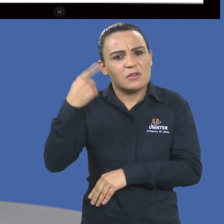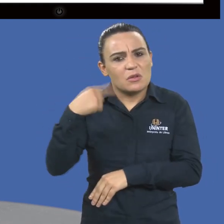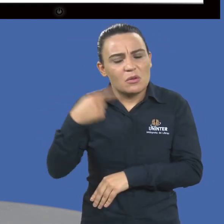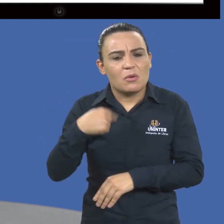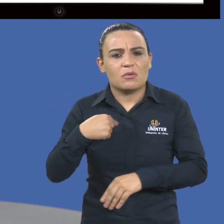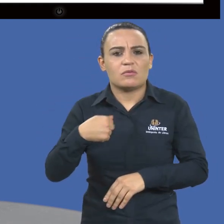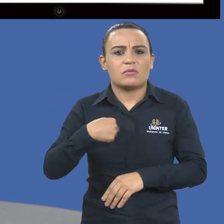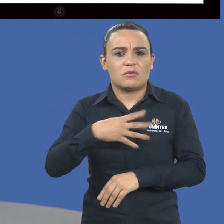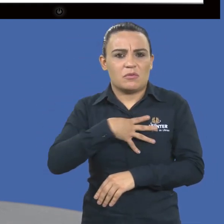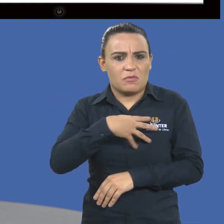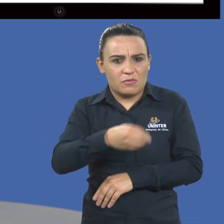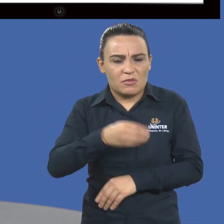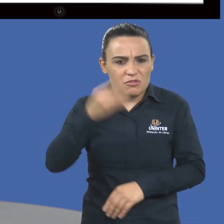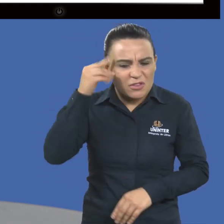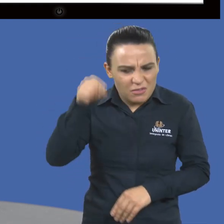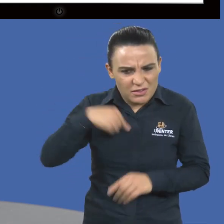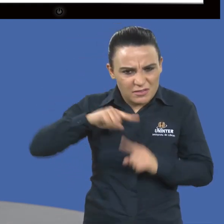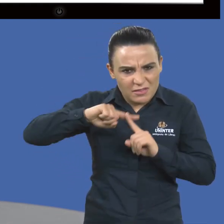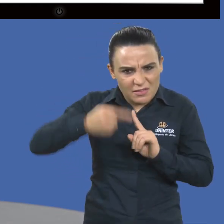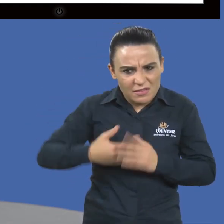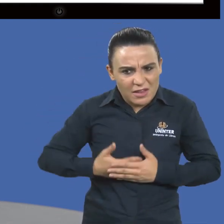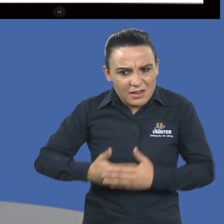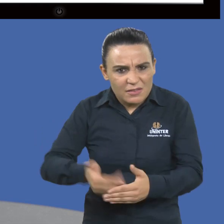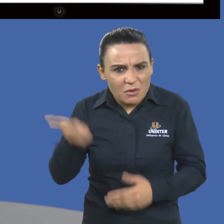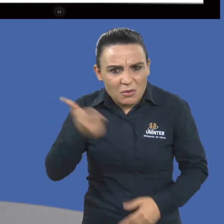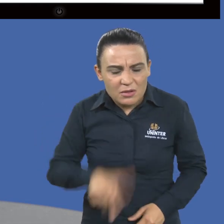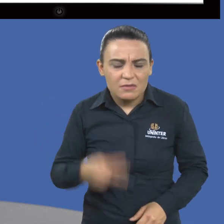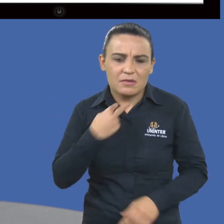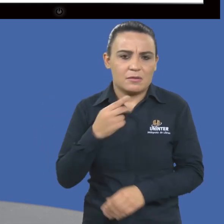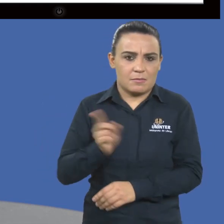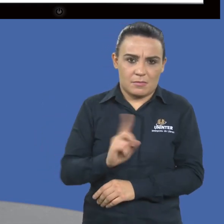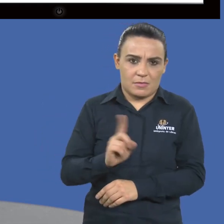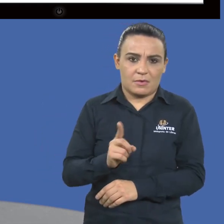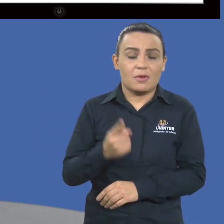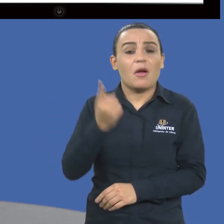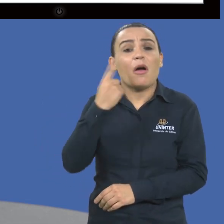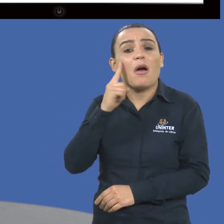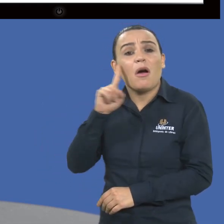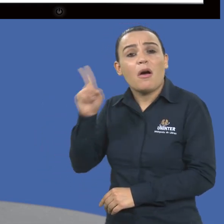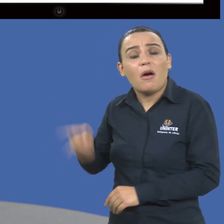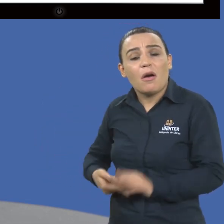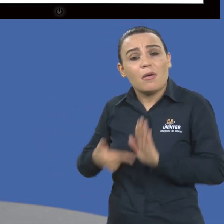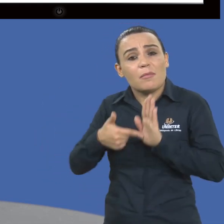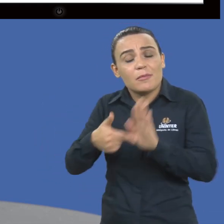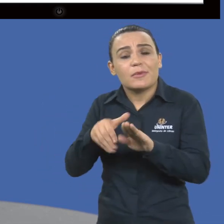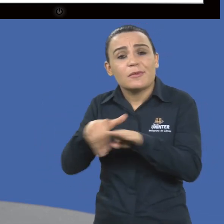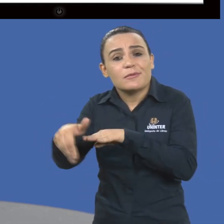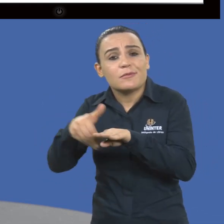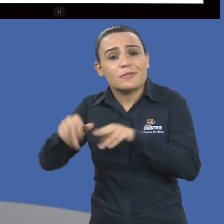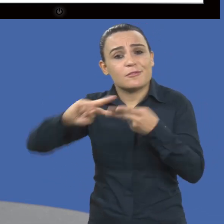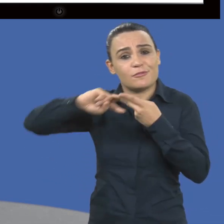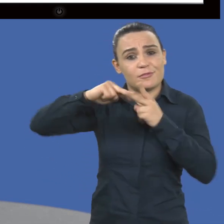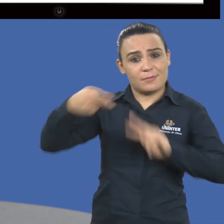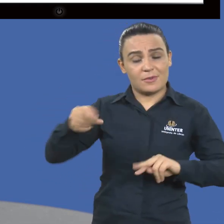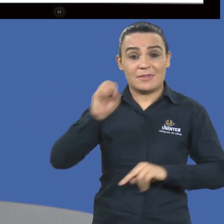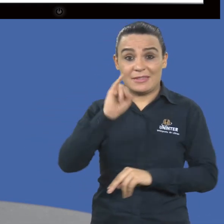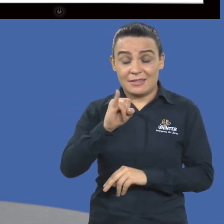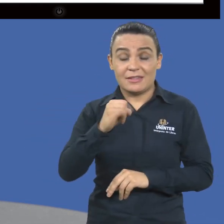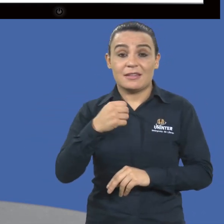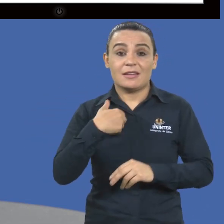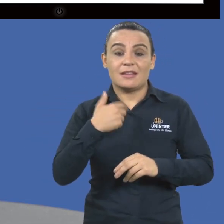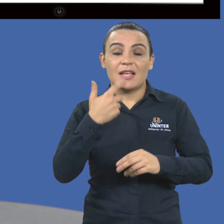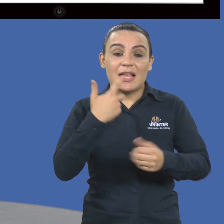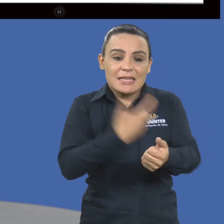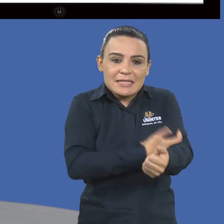alto, um outro falou, você é louca, já tem um filho com síndrome de Down, vai engravidar de novo. Veja que tranquilidade é o